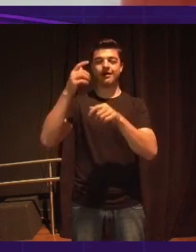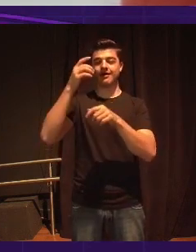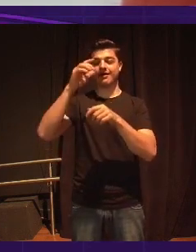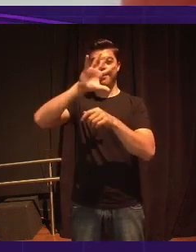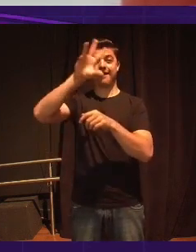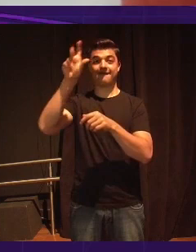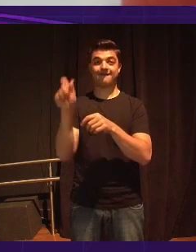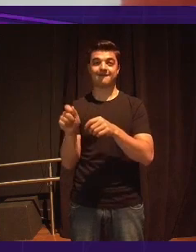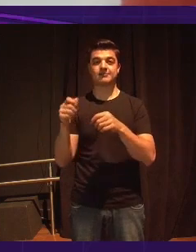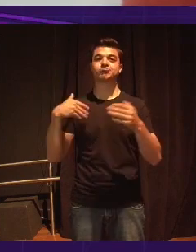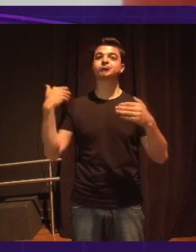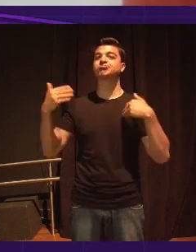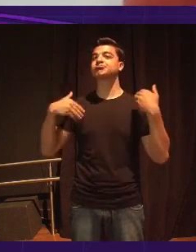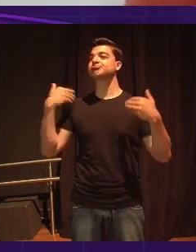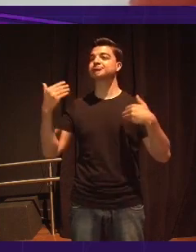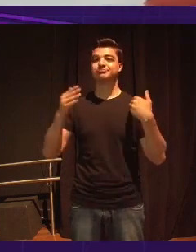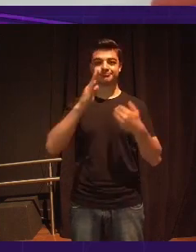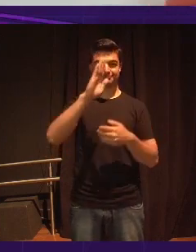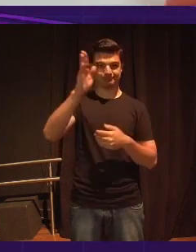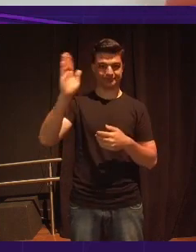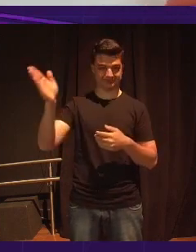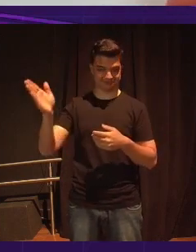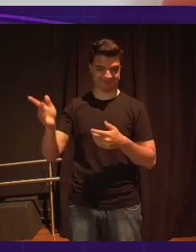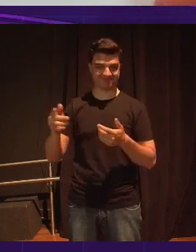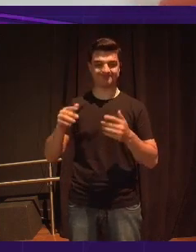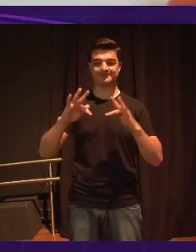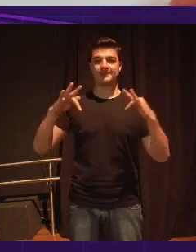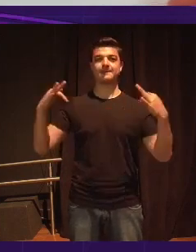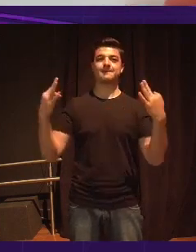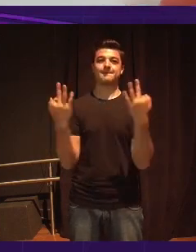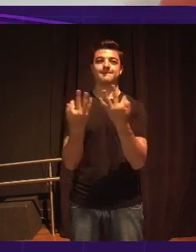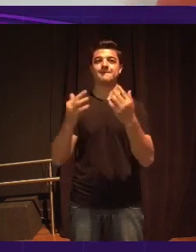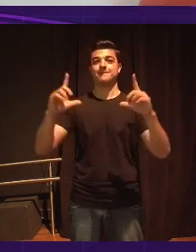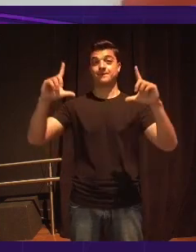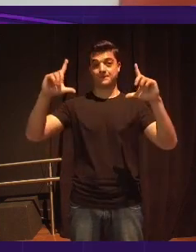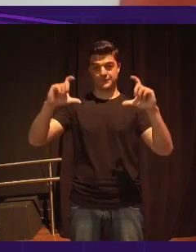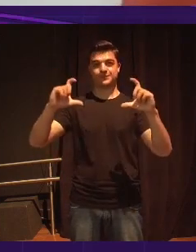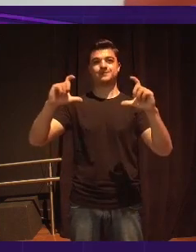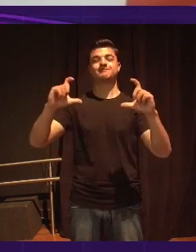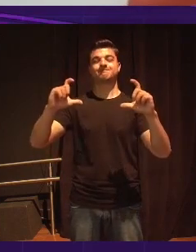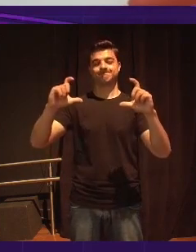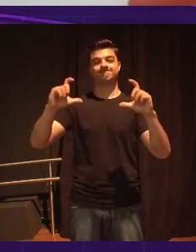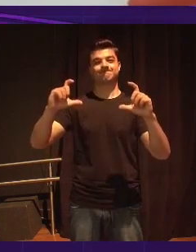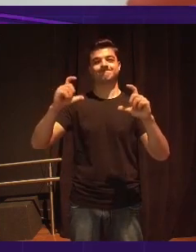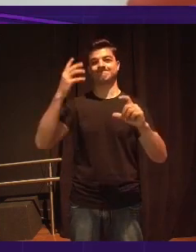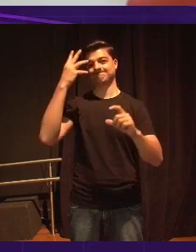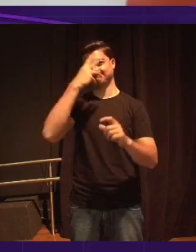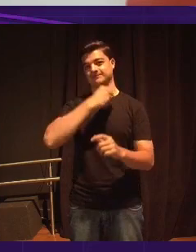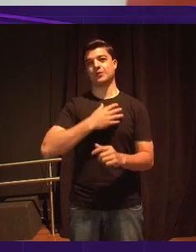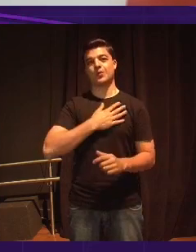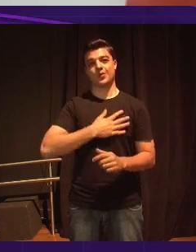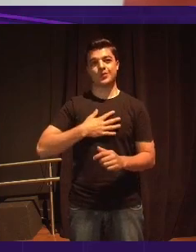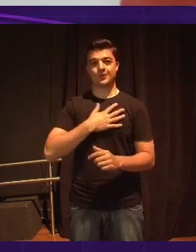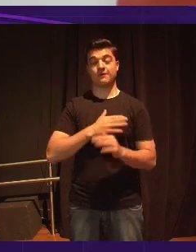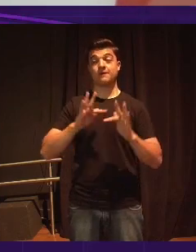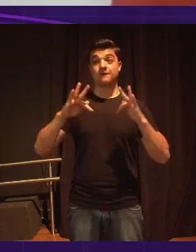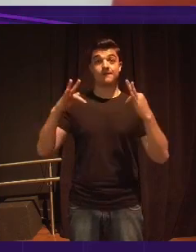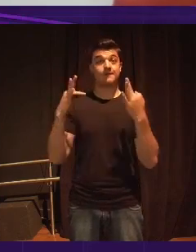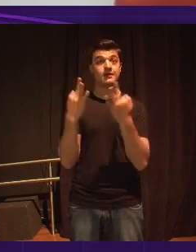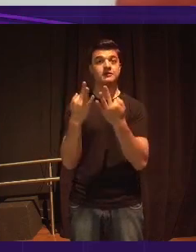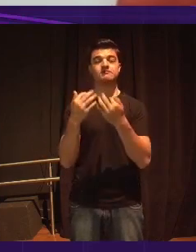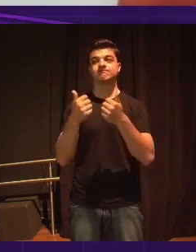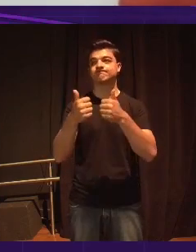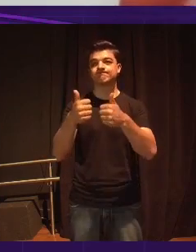que essa foto de família, né? Porque para mim família é a base de tudo, né? Foi pelo